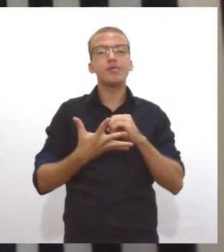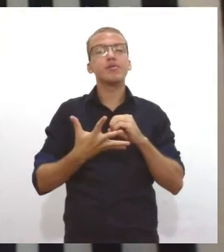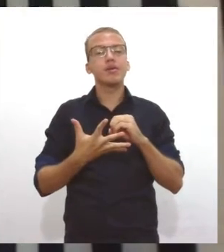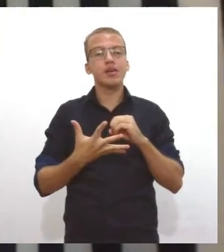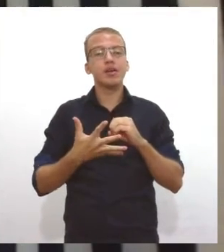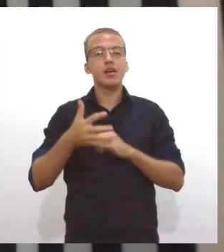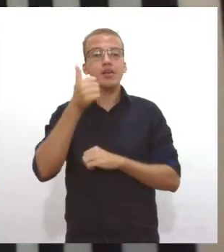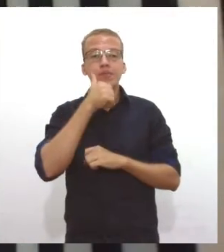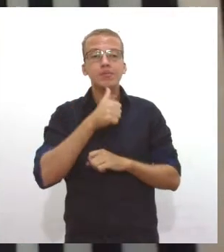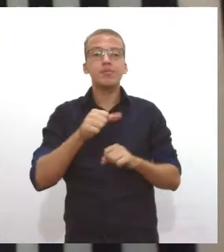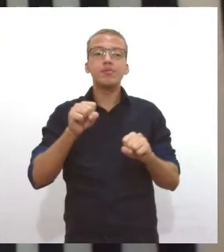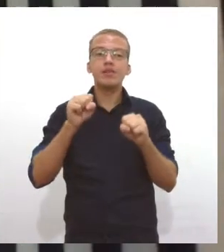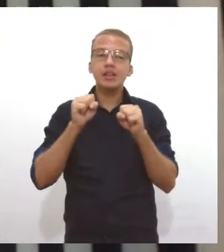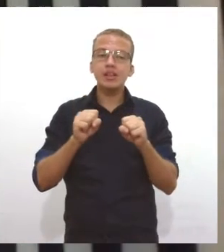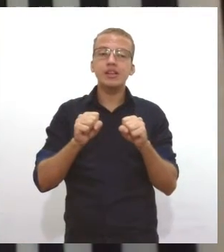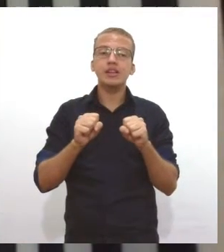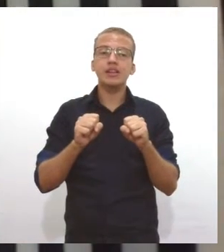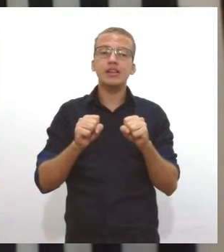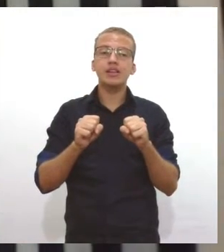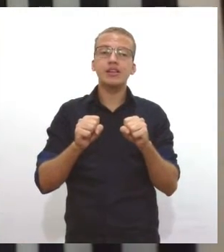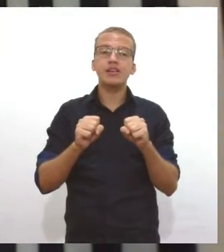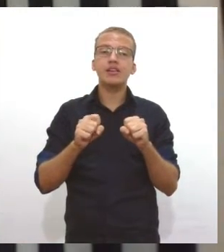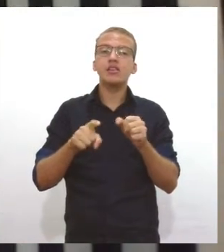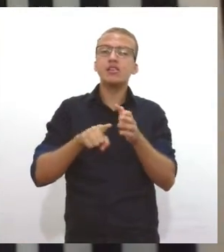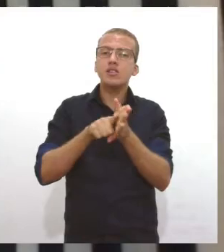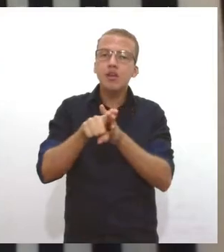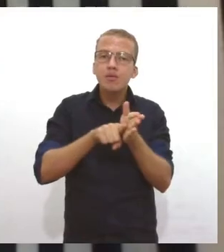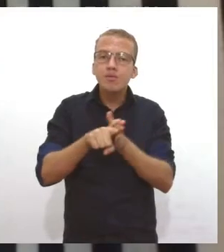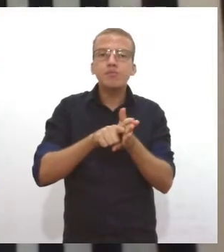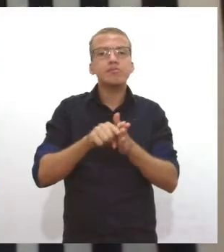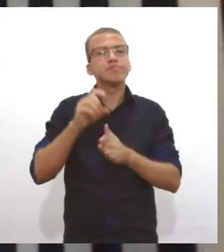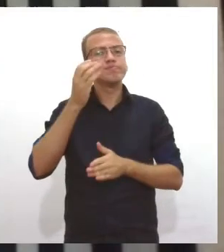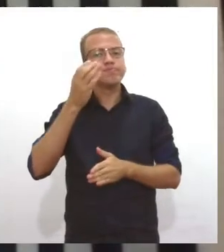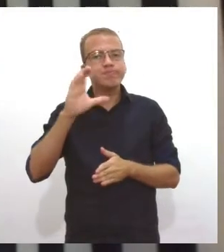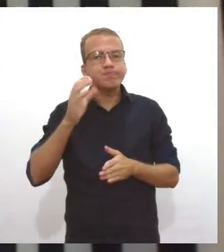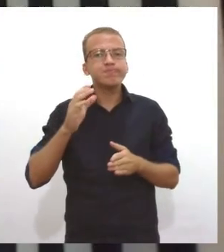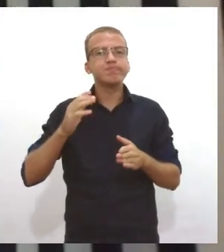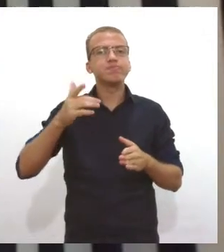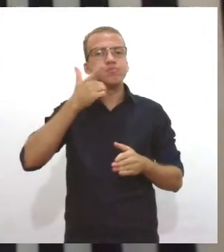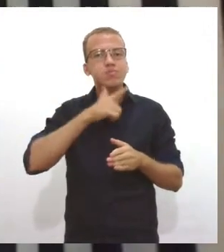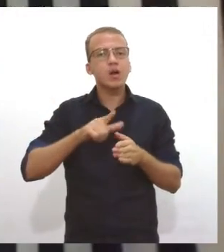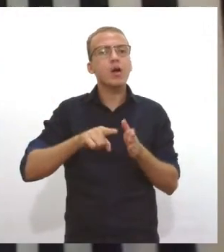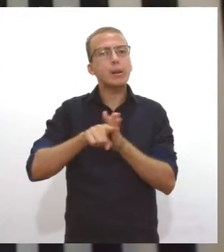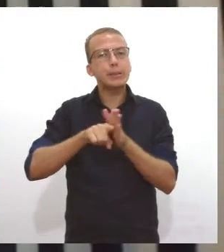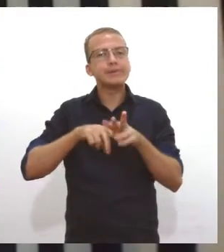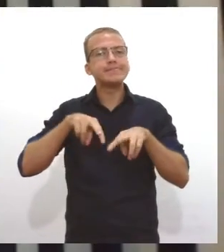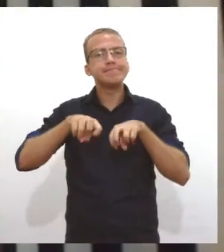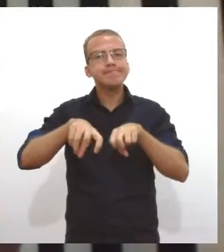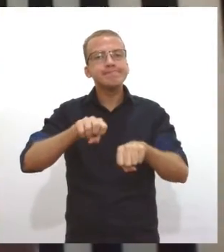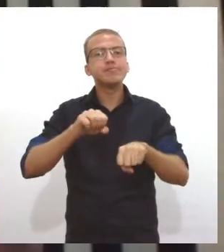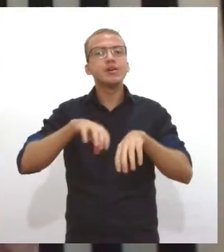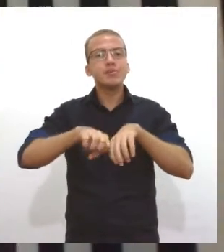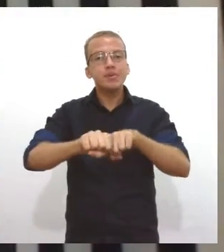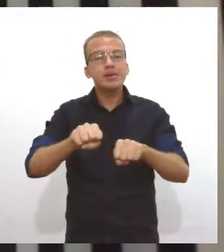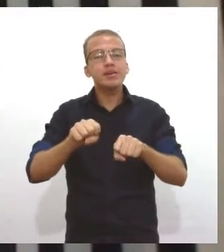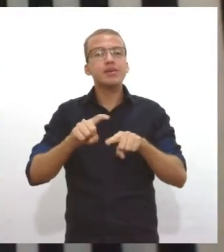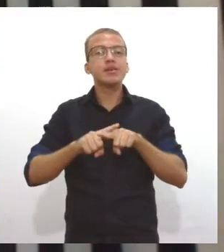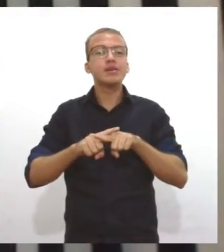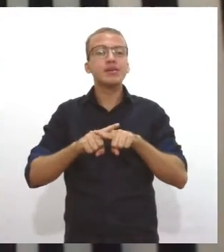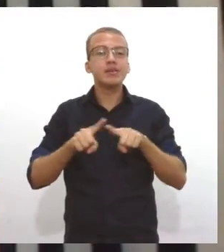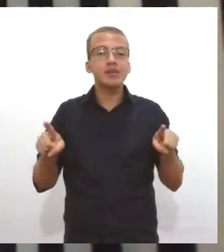brasileiras estejam despontando na ciência e nos trabalhos científicos nas universidades mas o fato delas terem